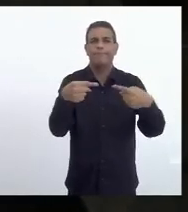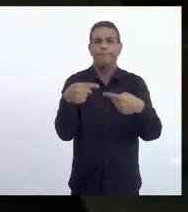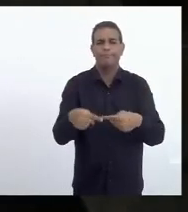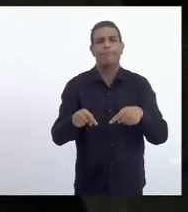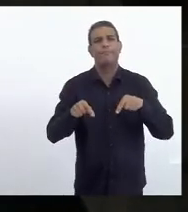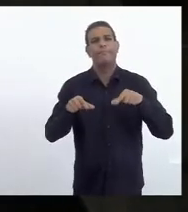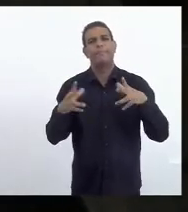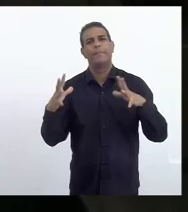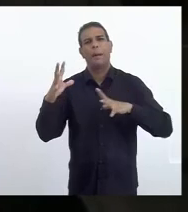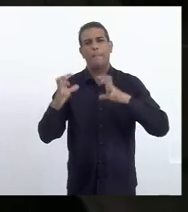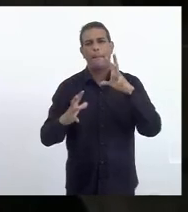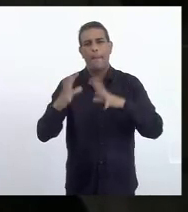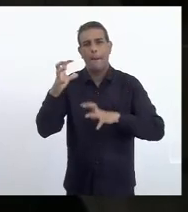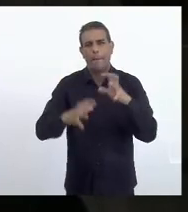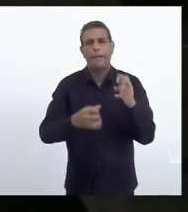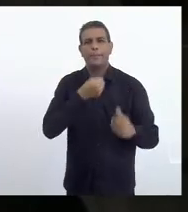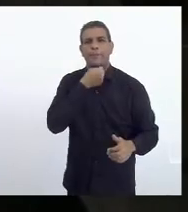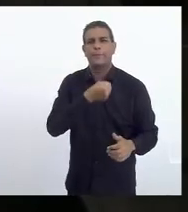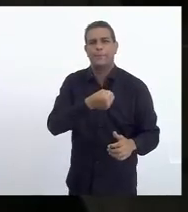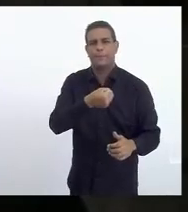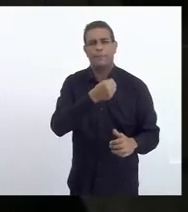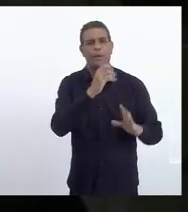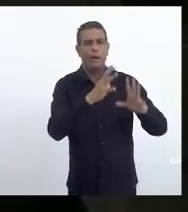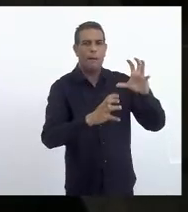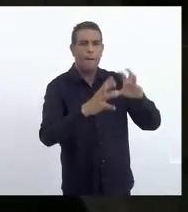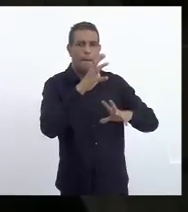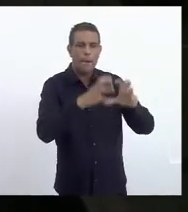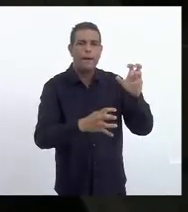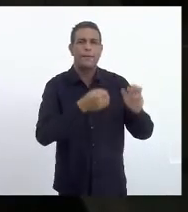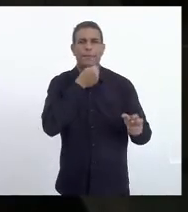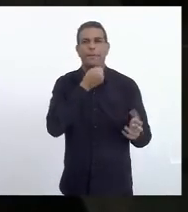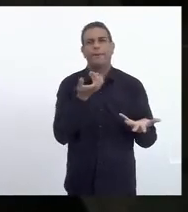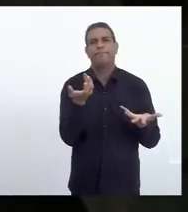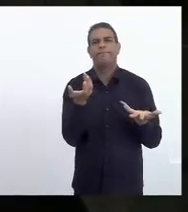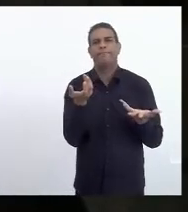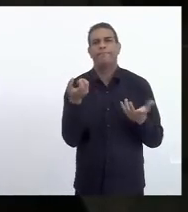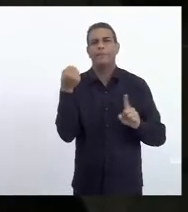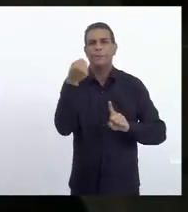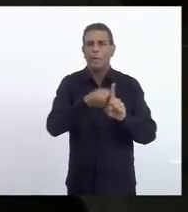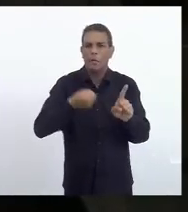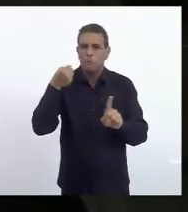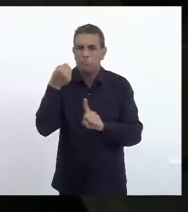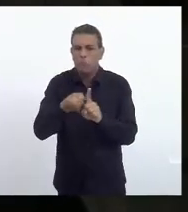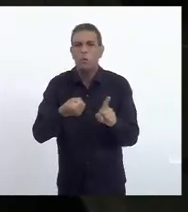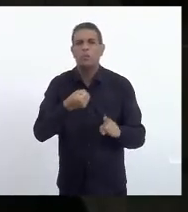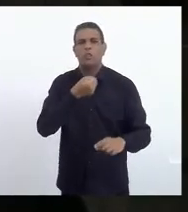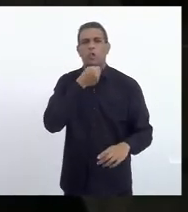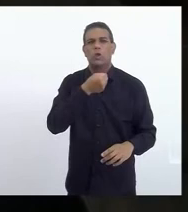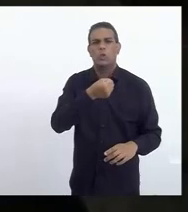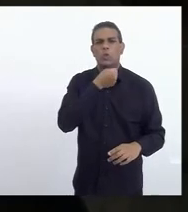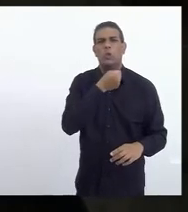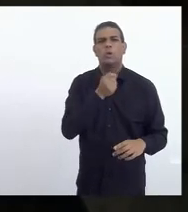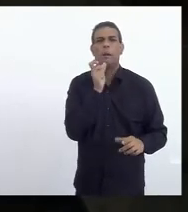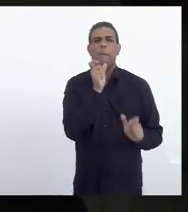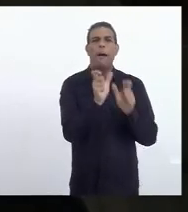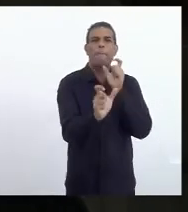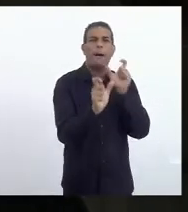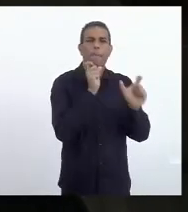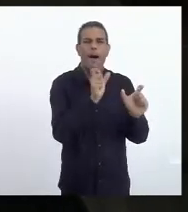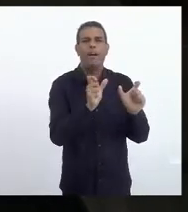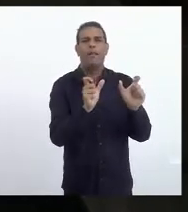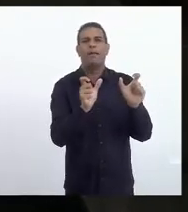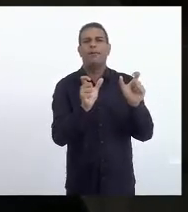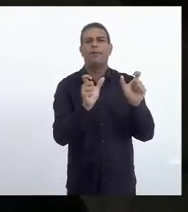agrediram jornalistas agrediram jornalistas empurraram deram um soco usaram palavras de